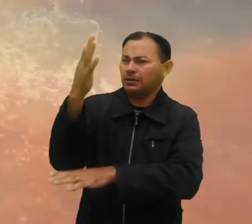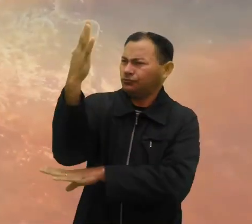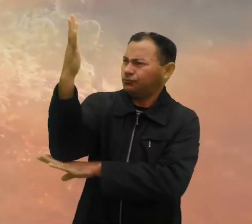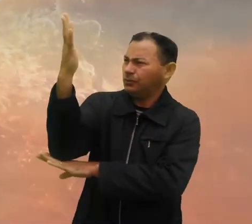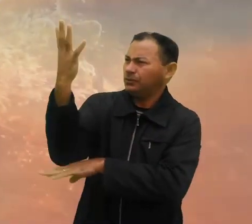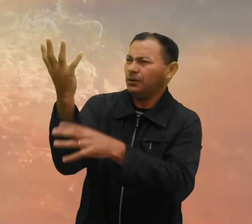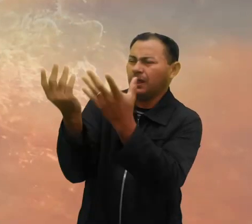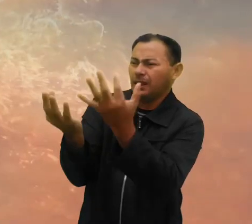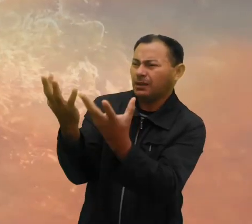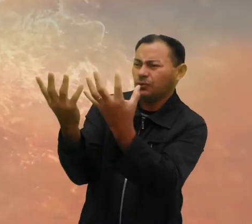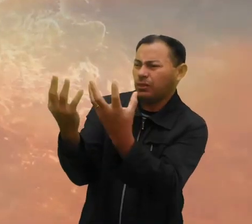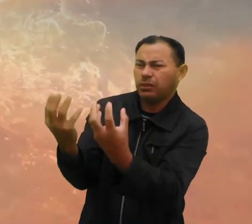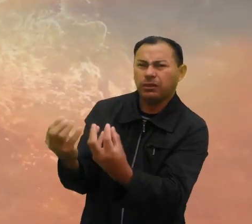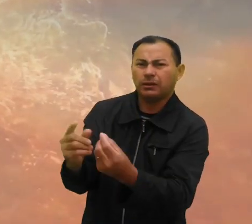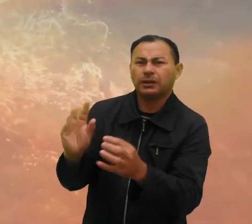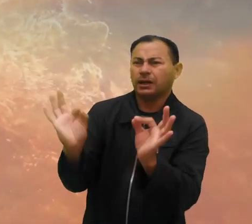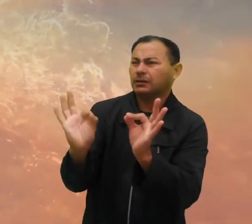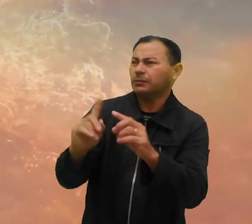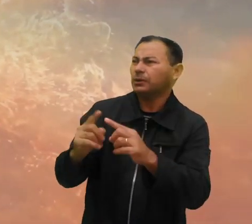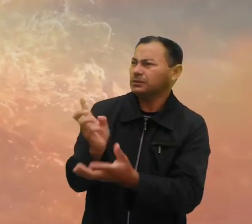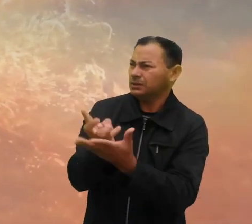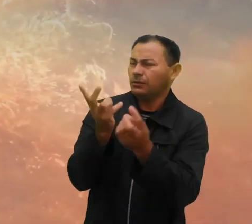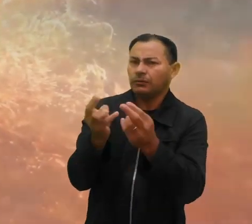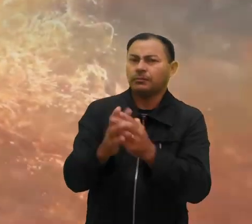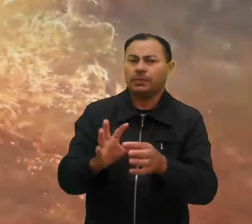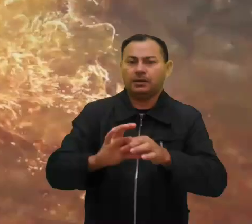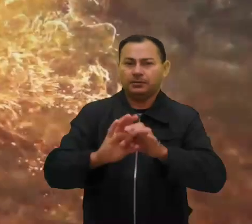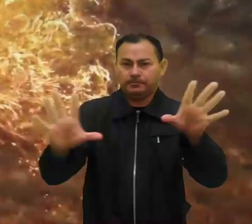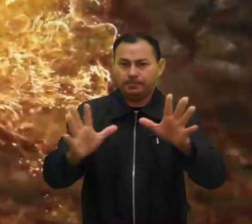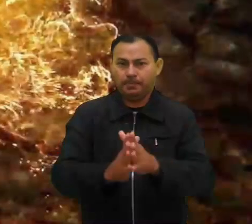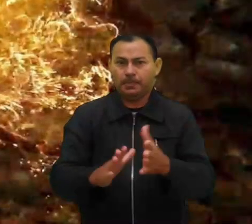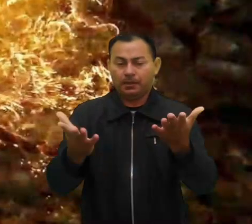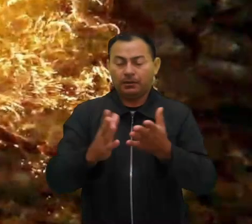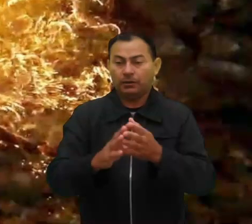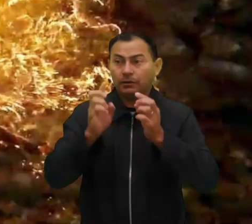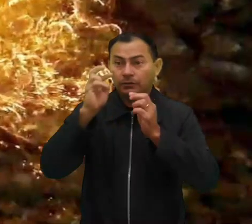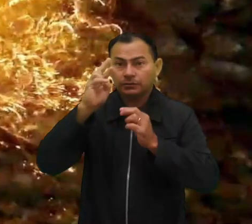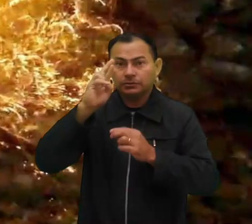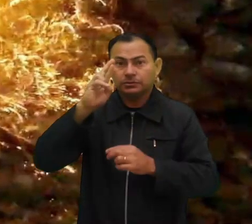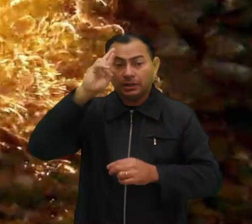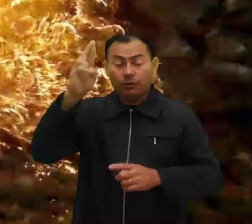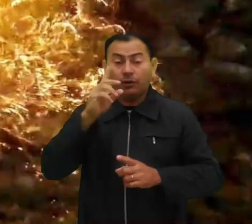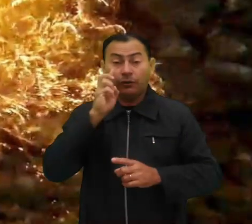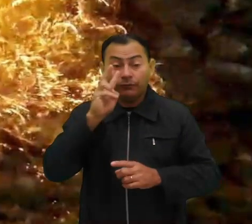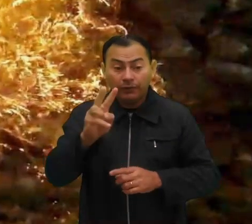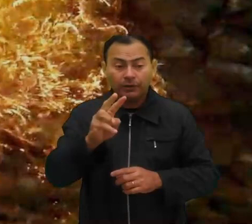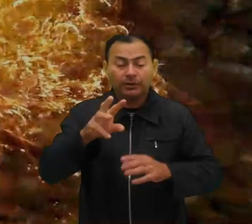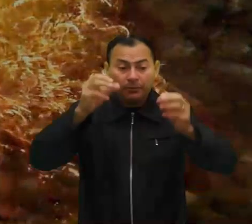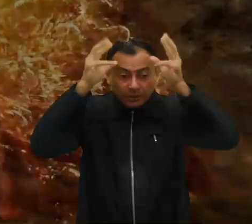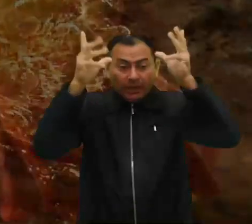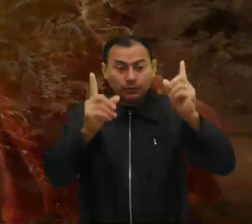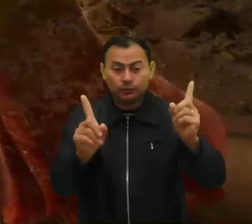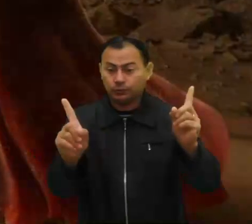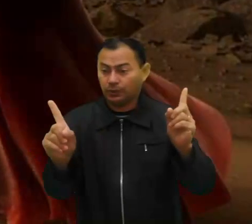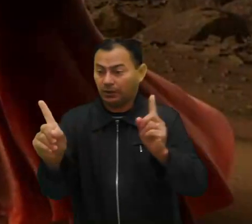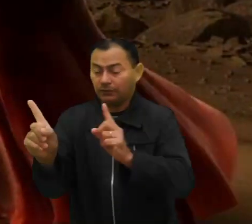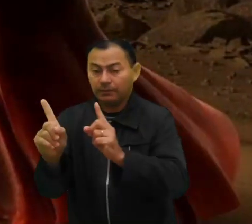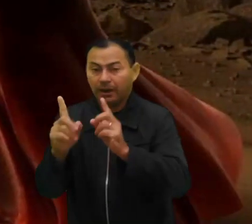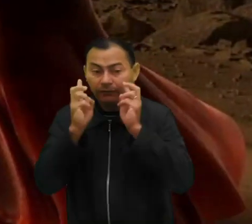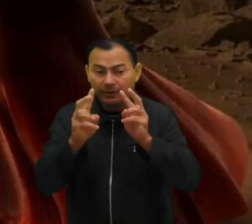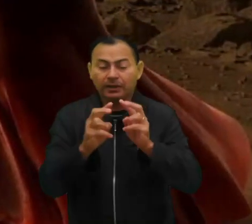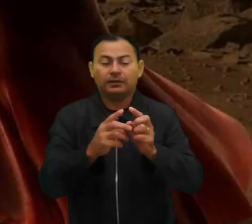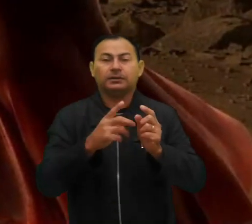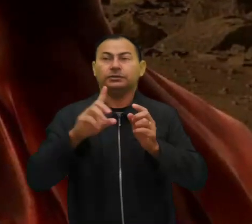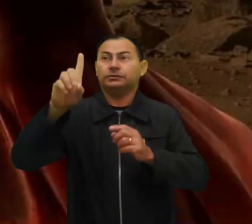sarça não se queima? Vou ver isso de perto. Quando o Senhor viu que Moisés ia se aproximar para ver, ele se revelou